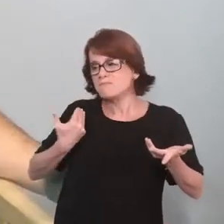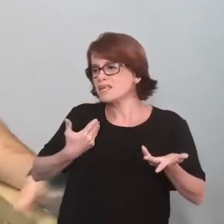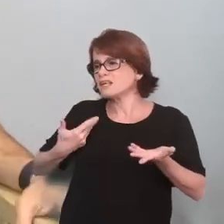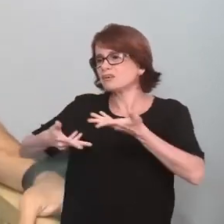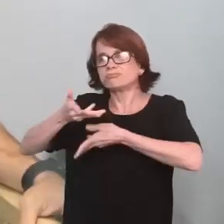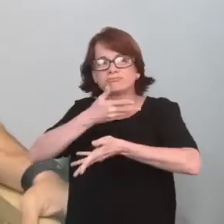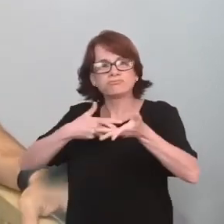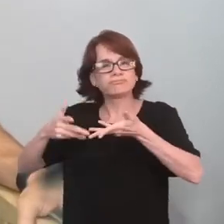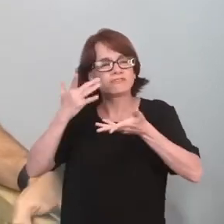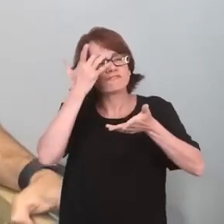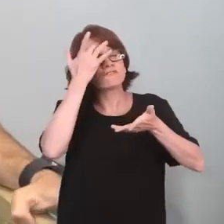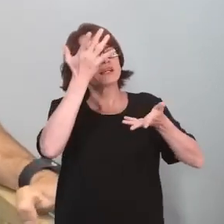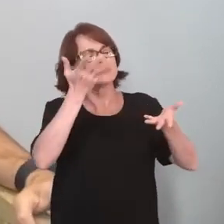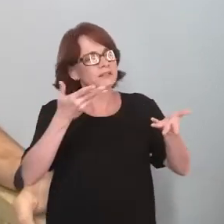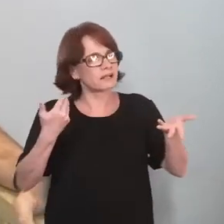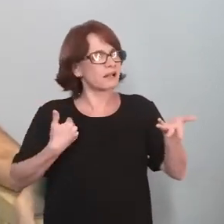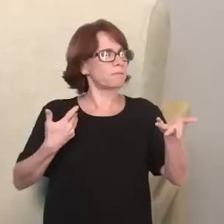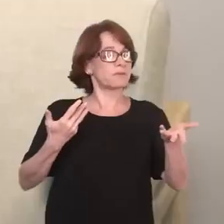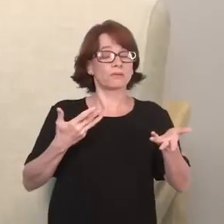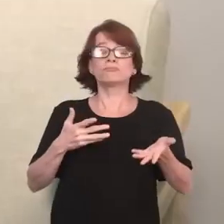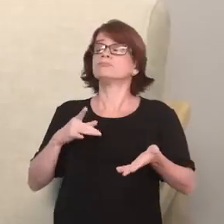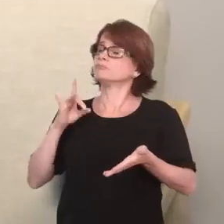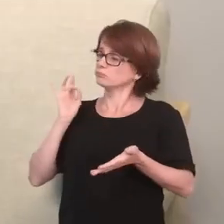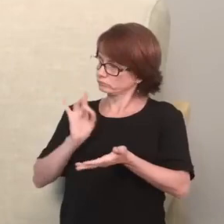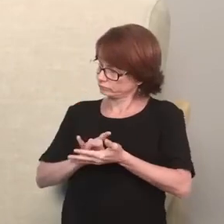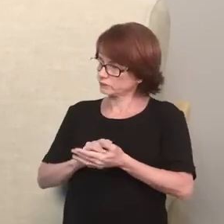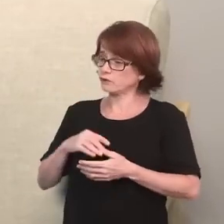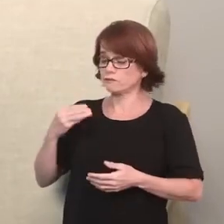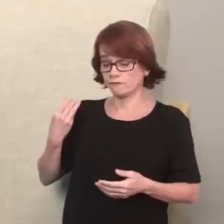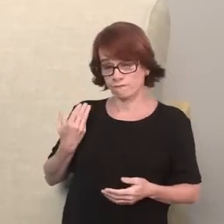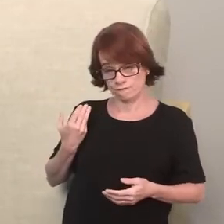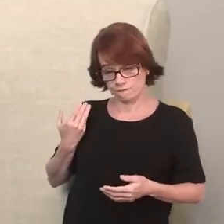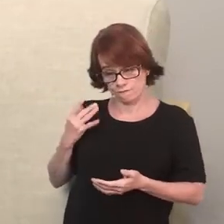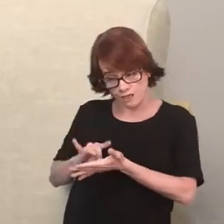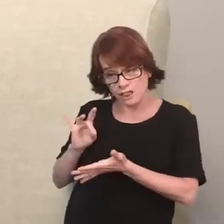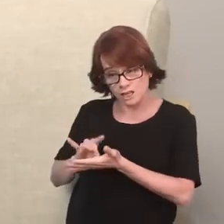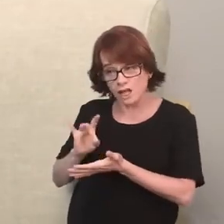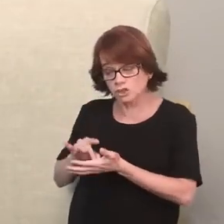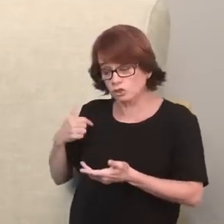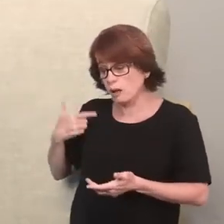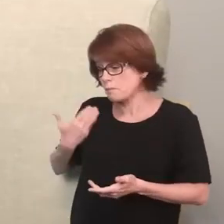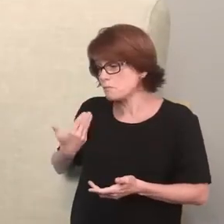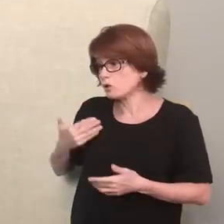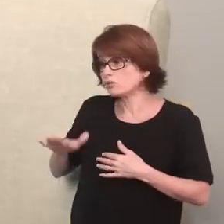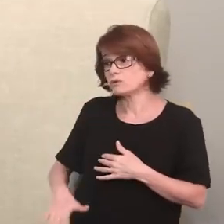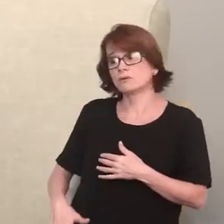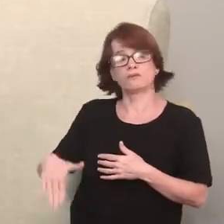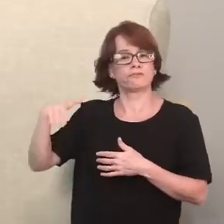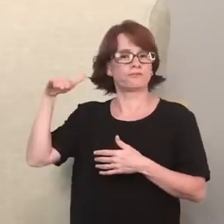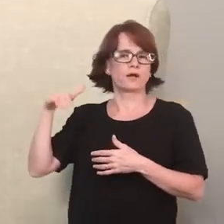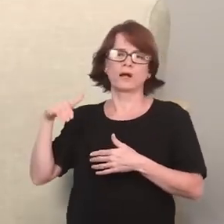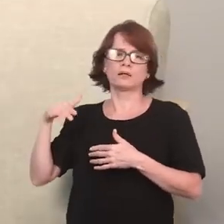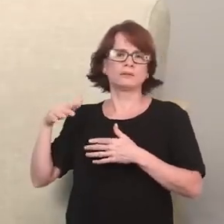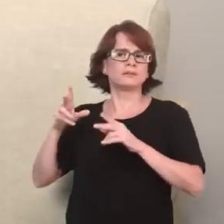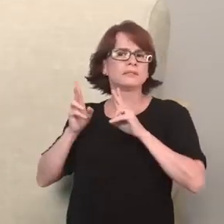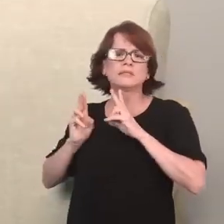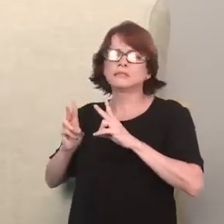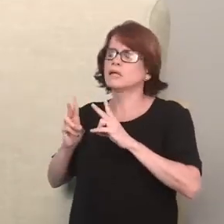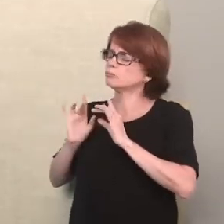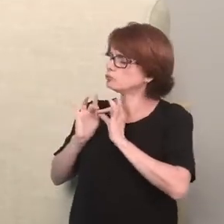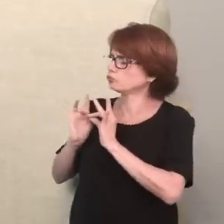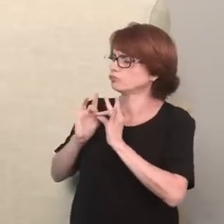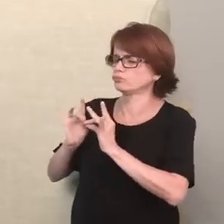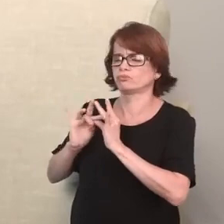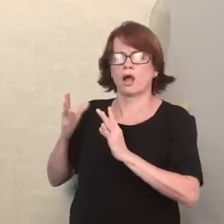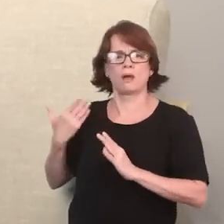faz amizade com muita facilidade. É verdade. E eu sou uma pessoa que tenho amigos desde a infância. Então, eu sou uma pessoa que conserva as